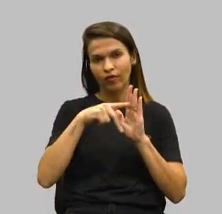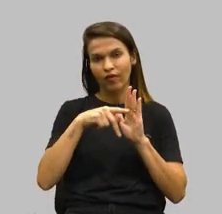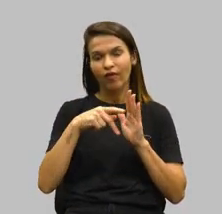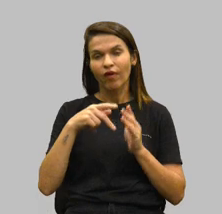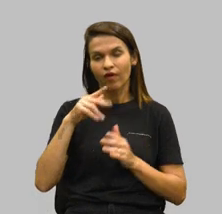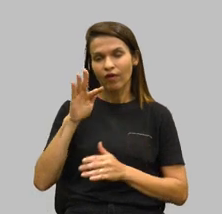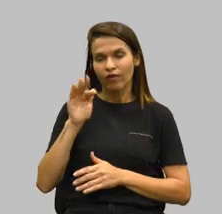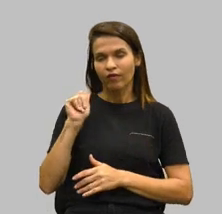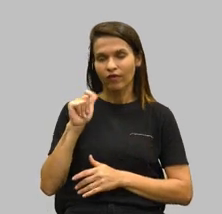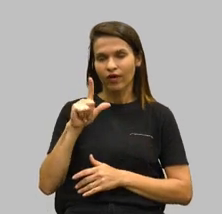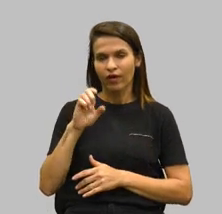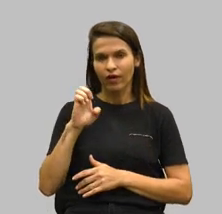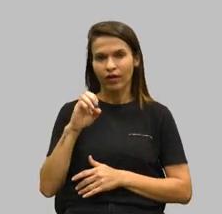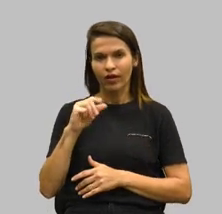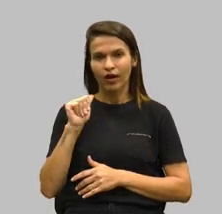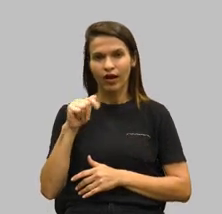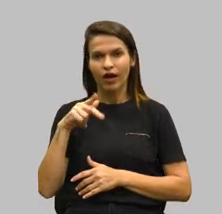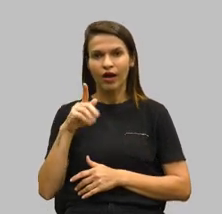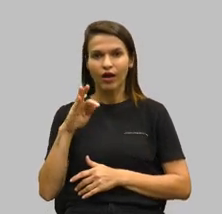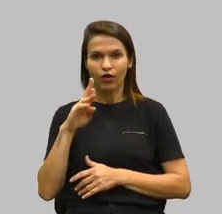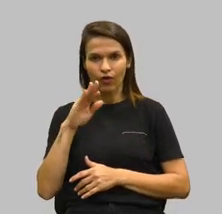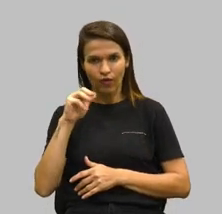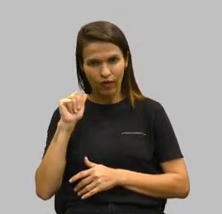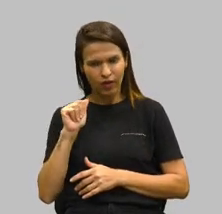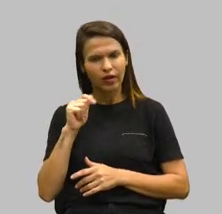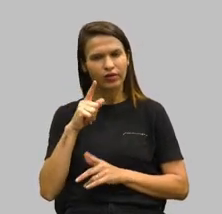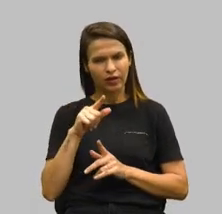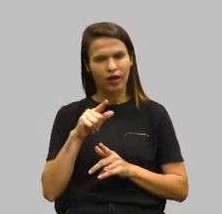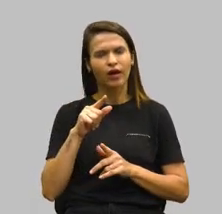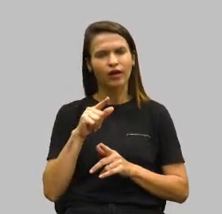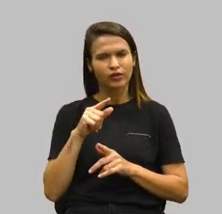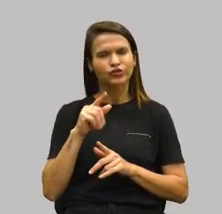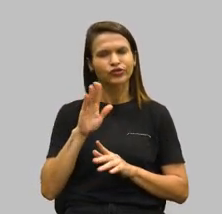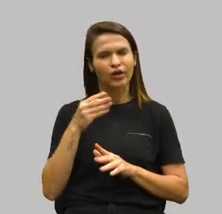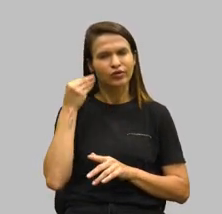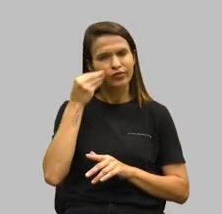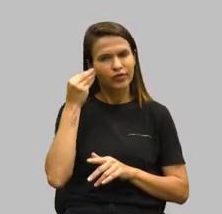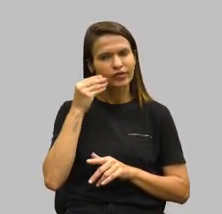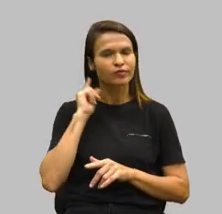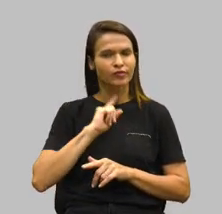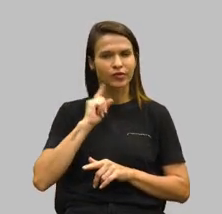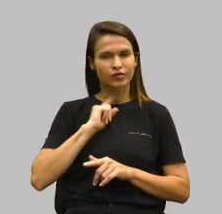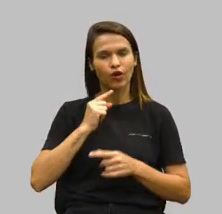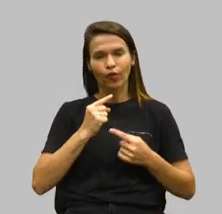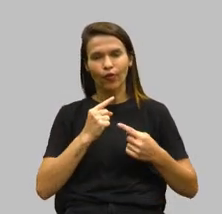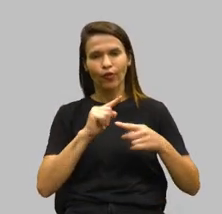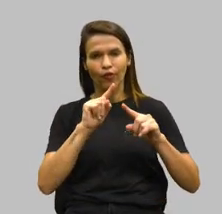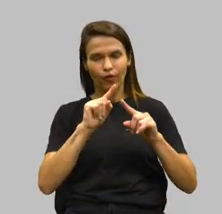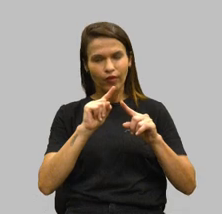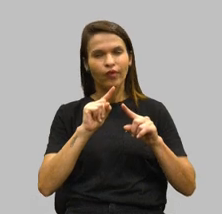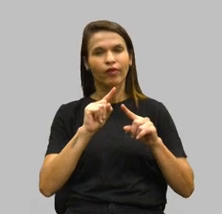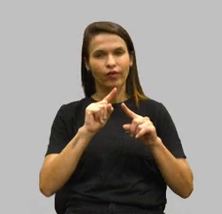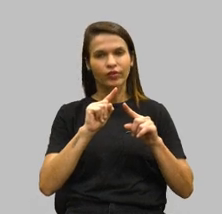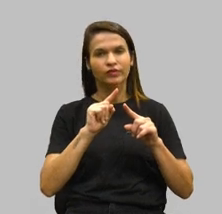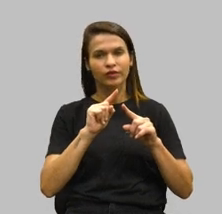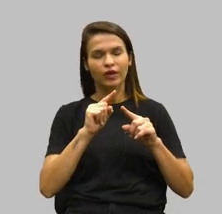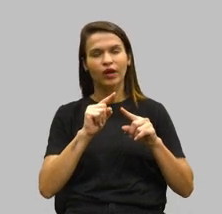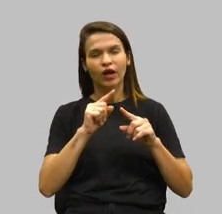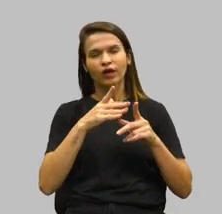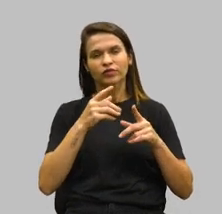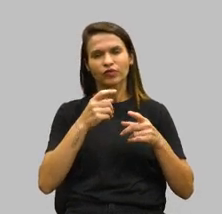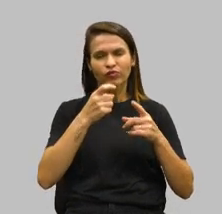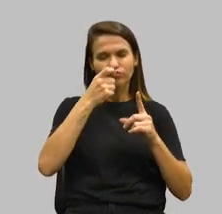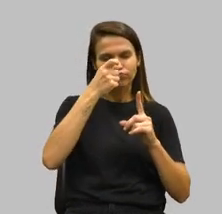que é um protocolo Pioneiro no estado de Minas Gerais que também fala do enfrentamento à violência sexual nos diversos espaços em Minas